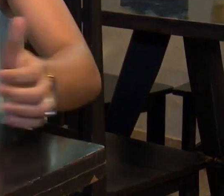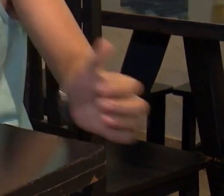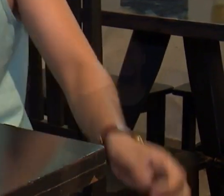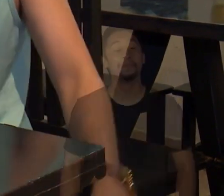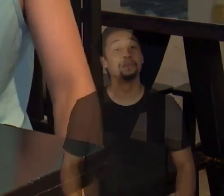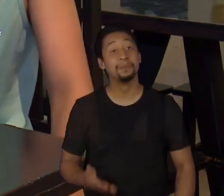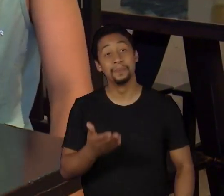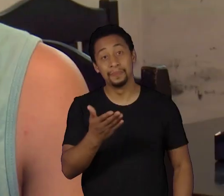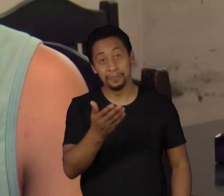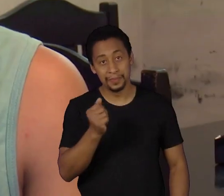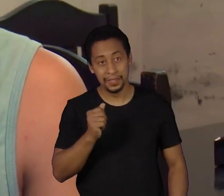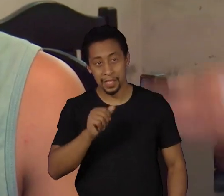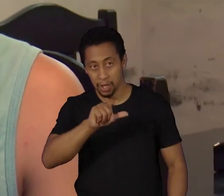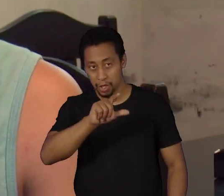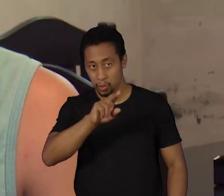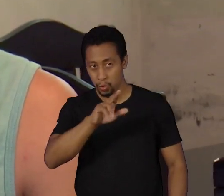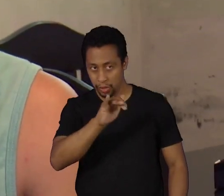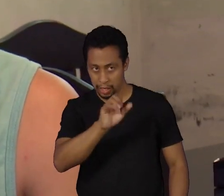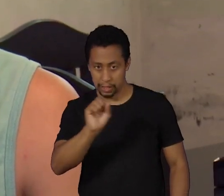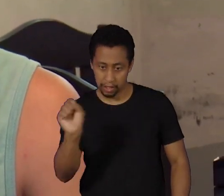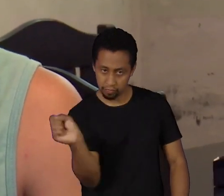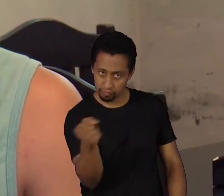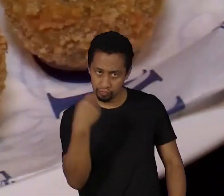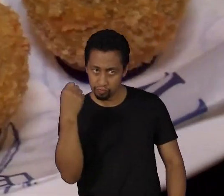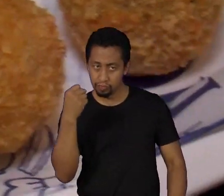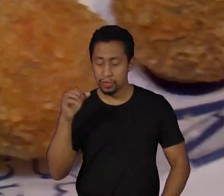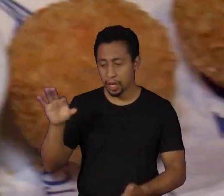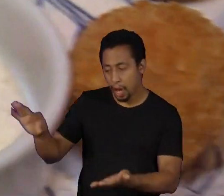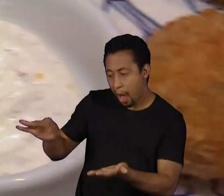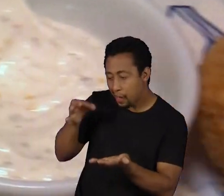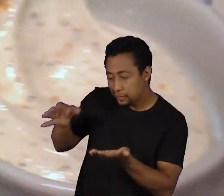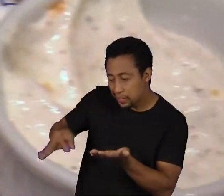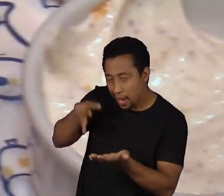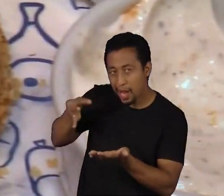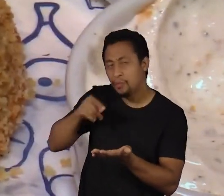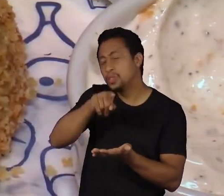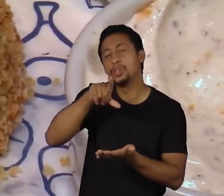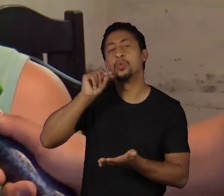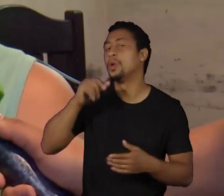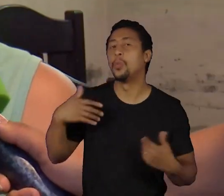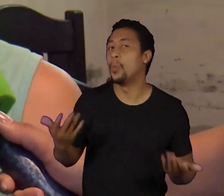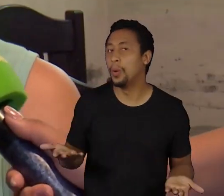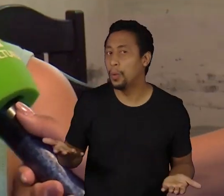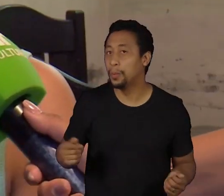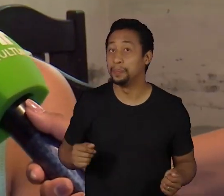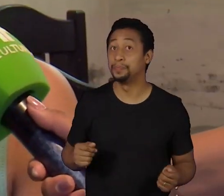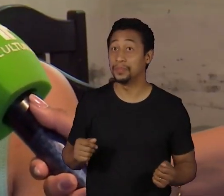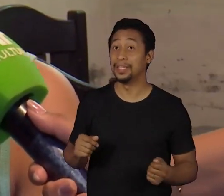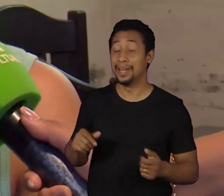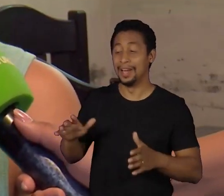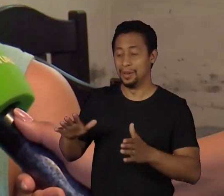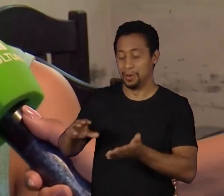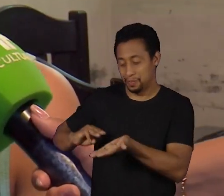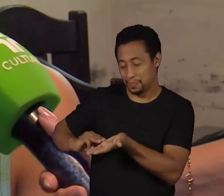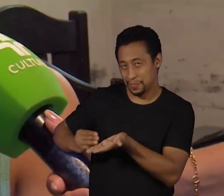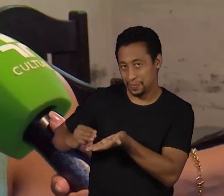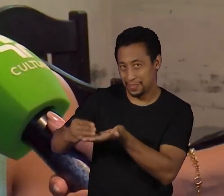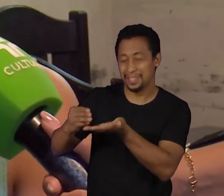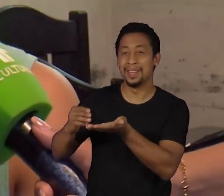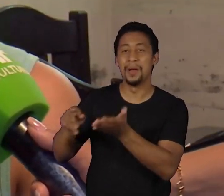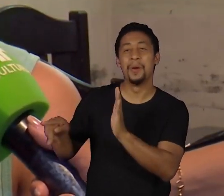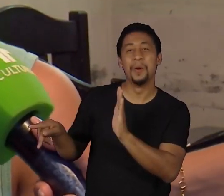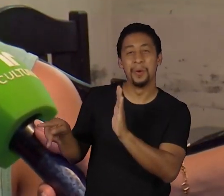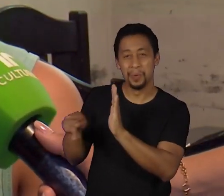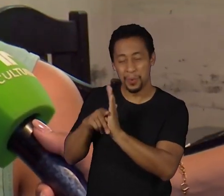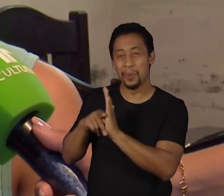Lucas, já tá bebendo aquele chope, já pediu o petisco. Qual foi o petisco que você pediu? Nosso famoso de bolinho de macaxeira, que não pode faltar em